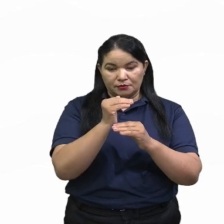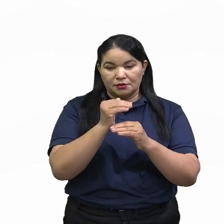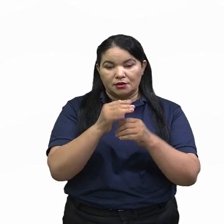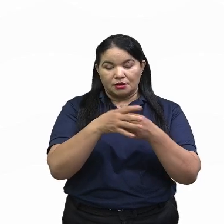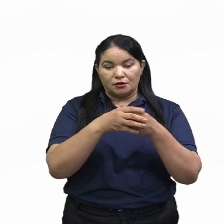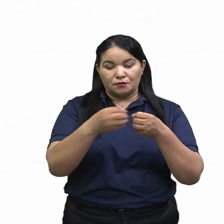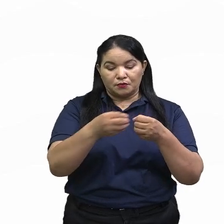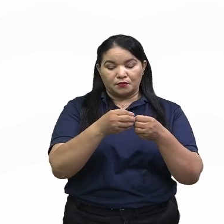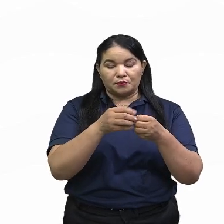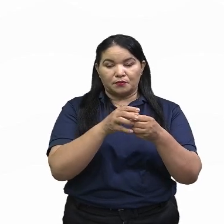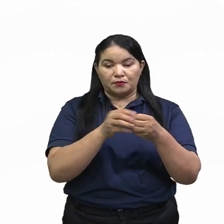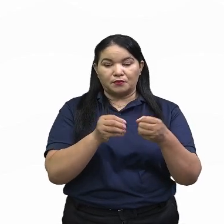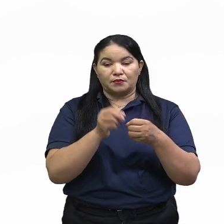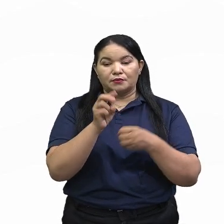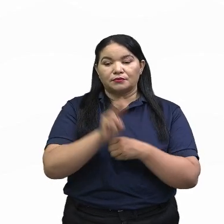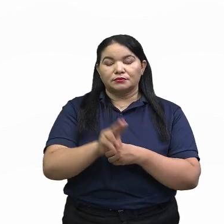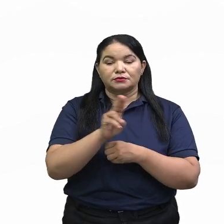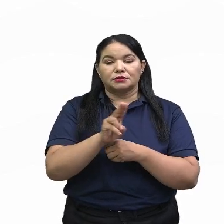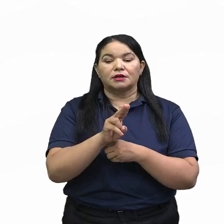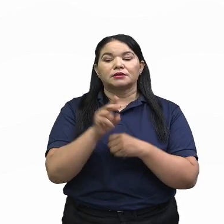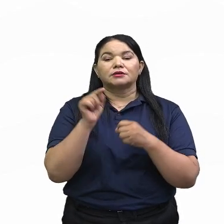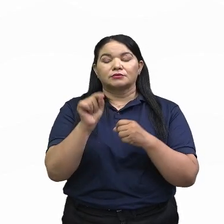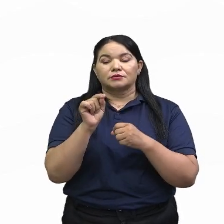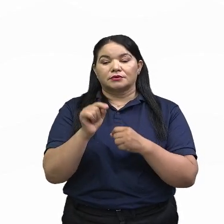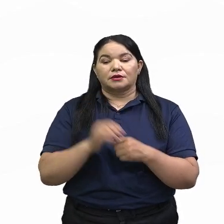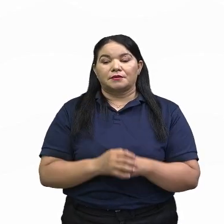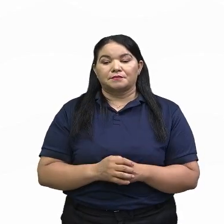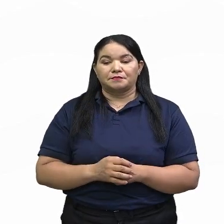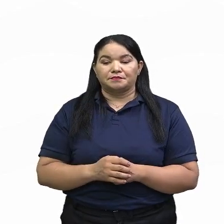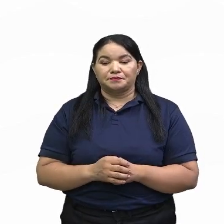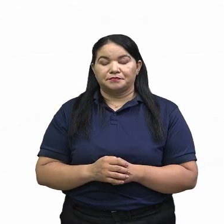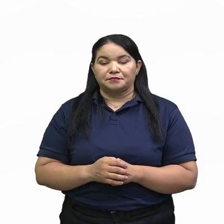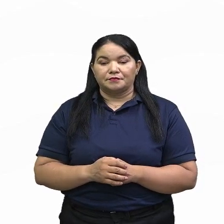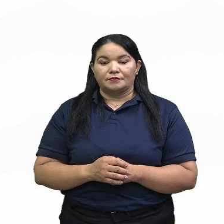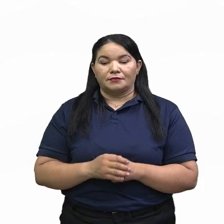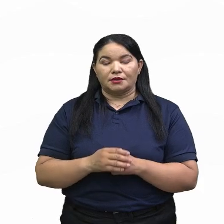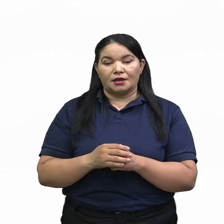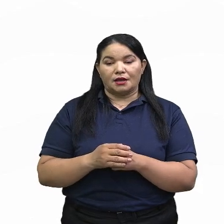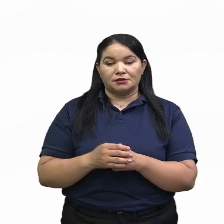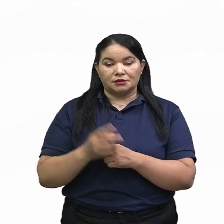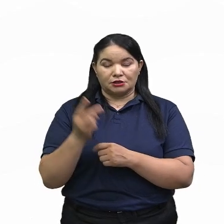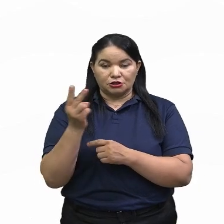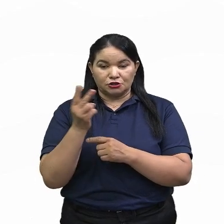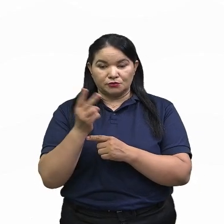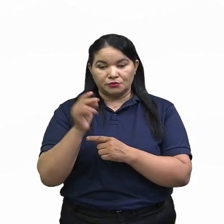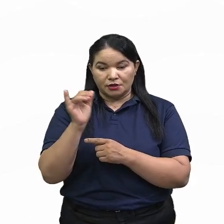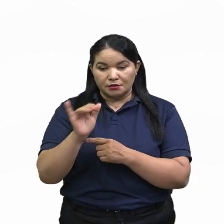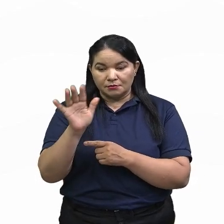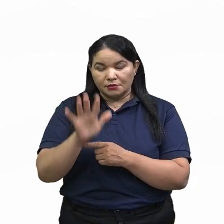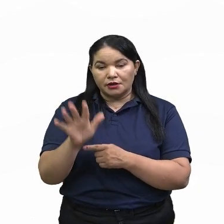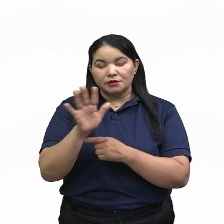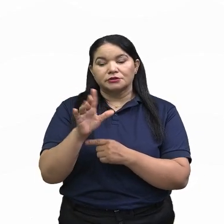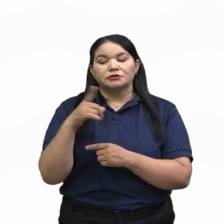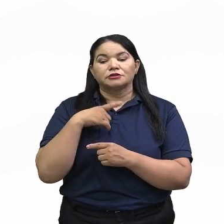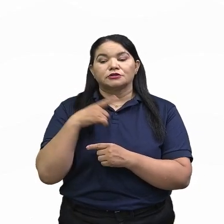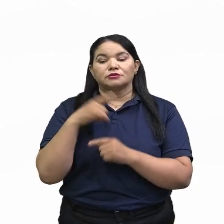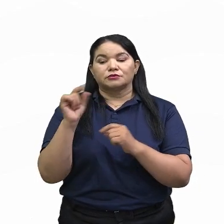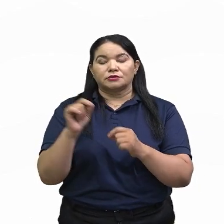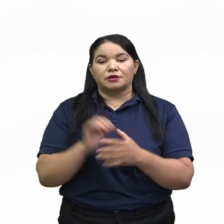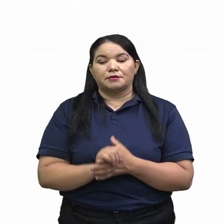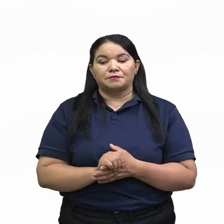é utilizada nas seguintes atividades. Aí, do lado da fissão nuclear, eu tenho